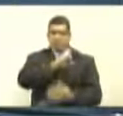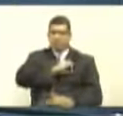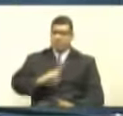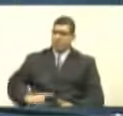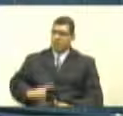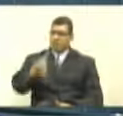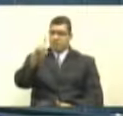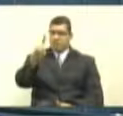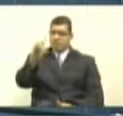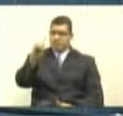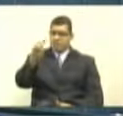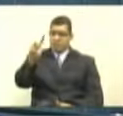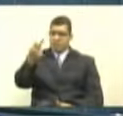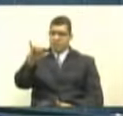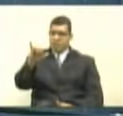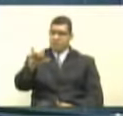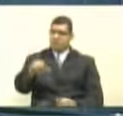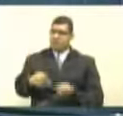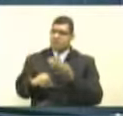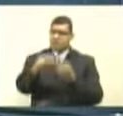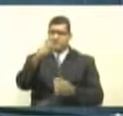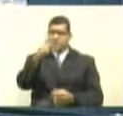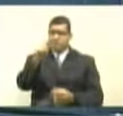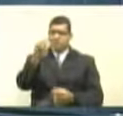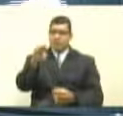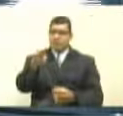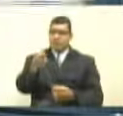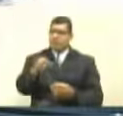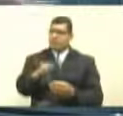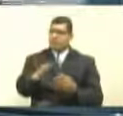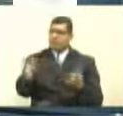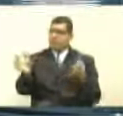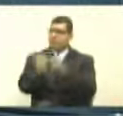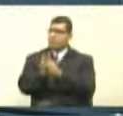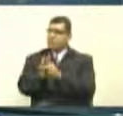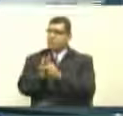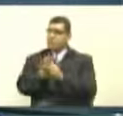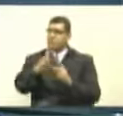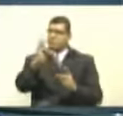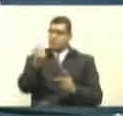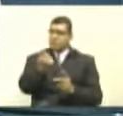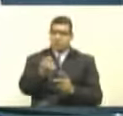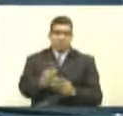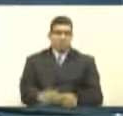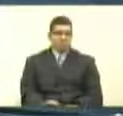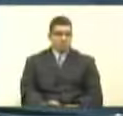Almeida. A PGE se considerou parte em todos.